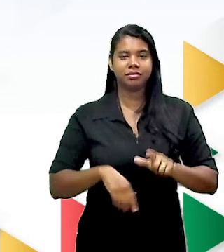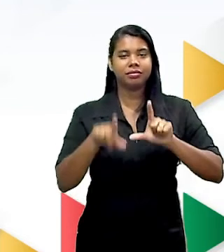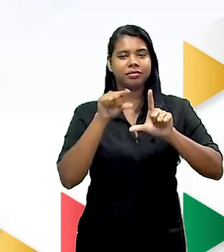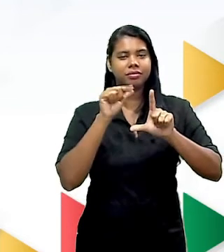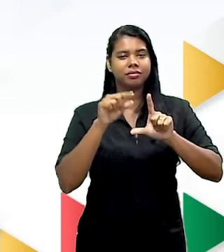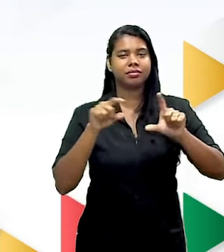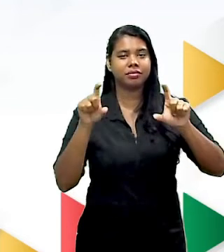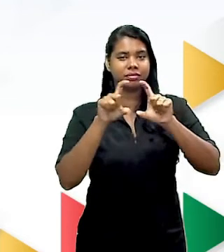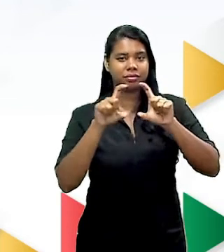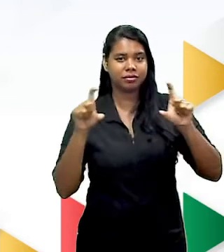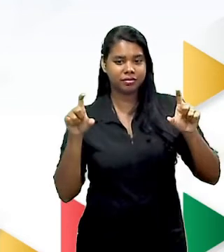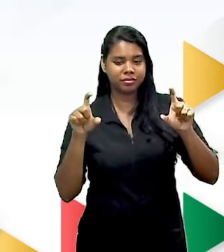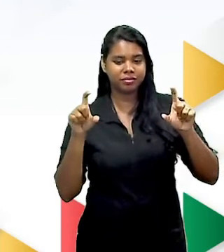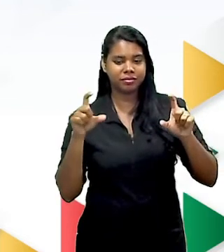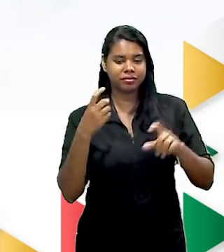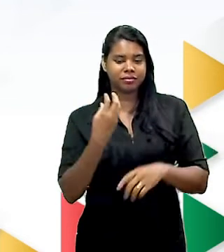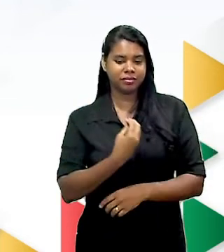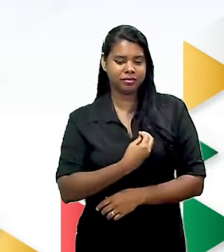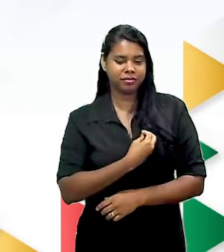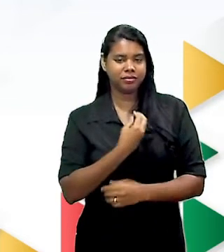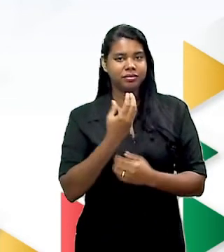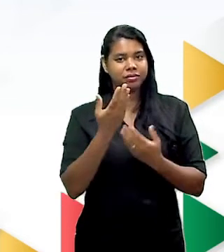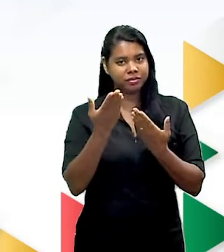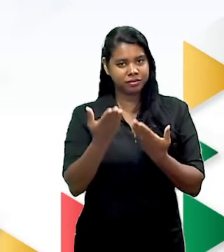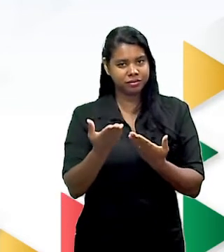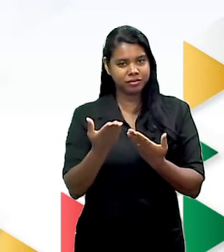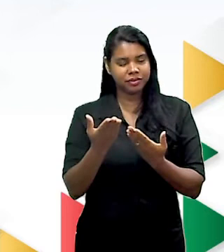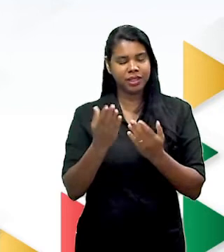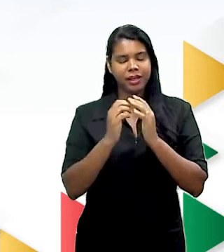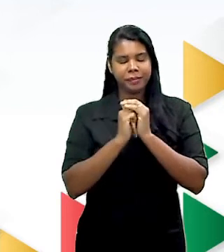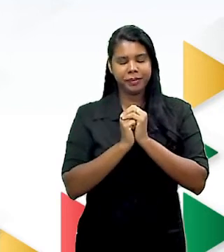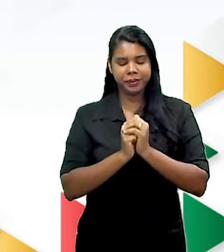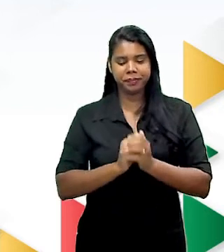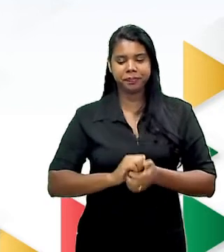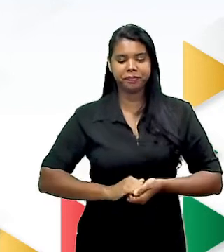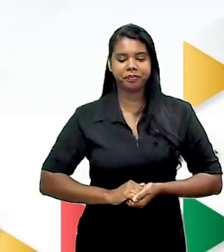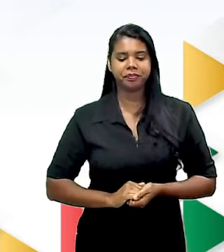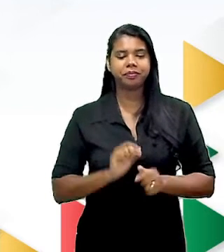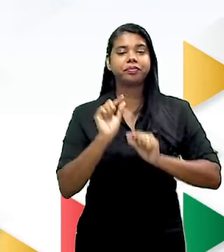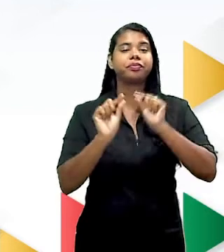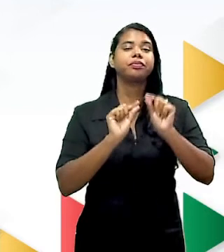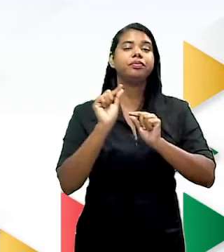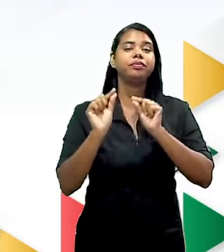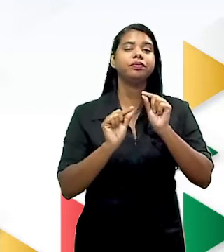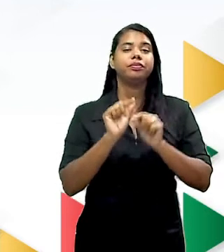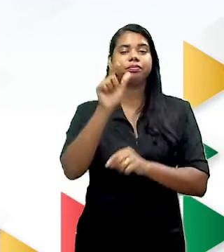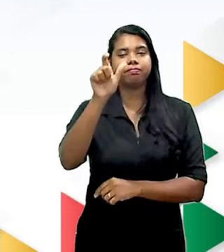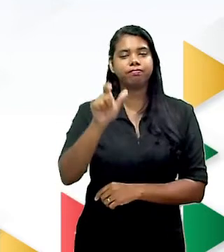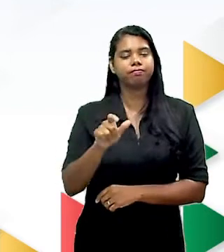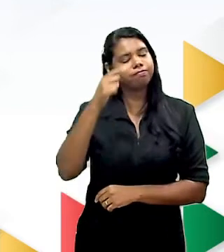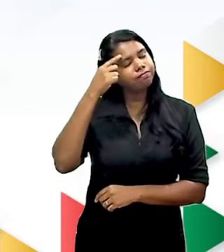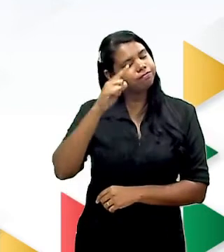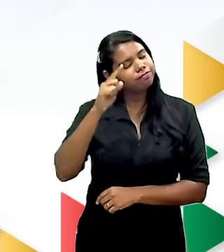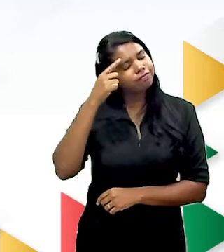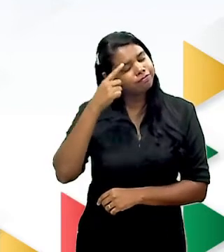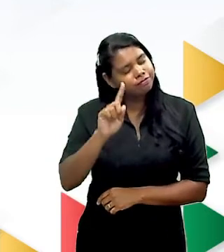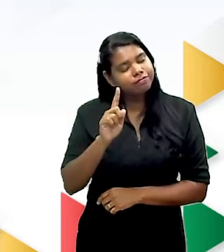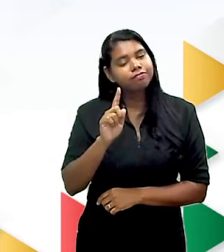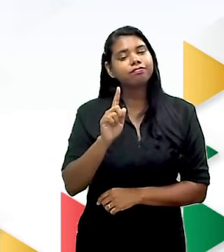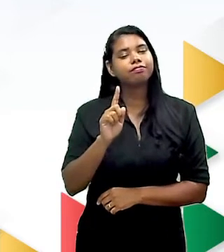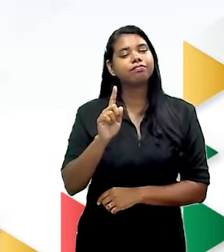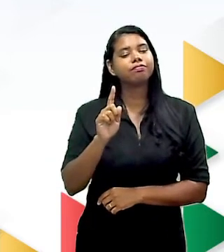frases de luz e vida para você refletir sobre o que ilumina os seus dias.